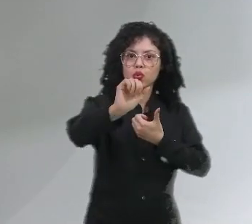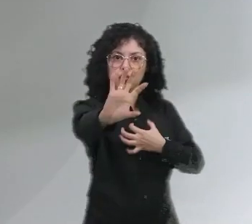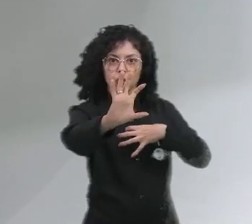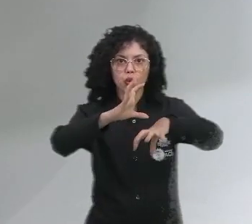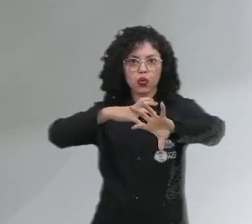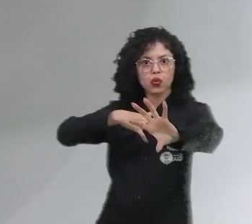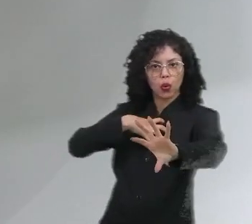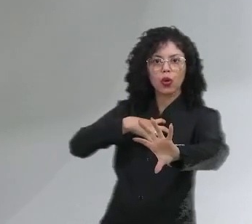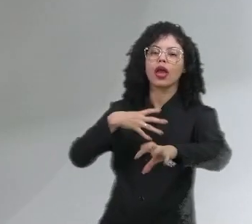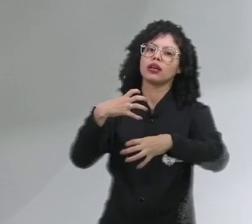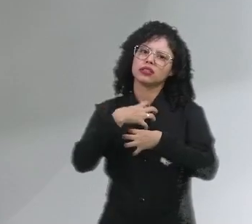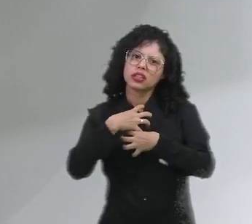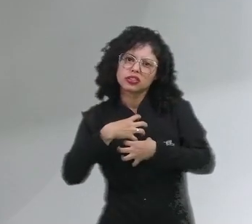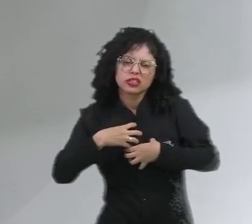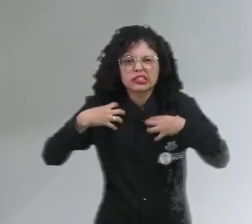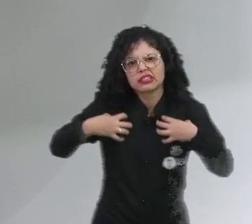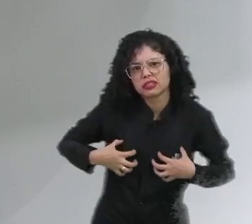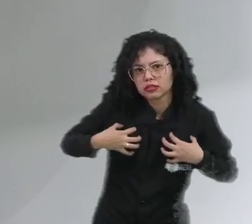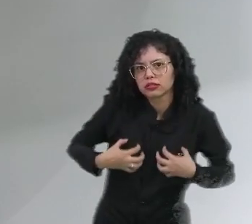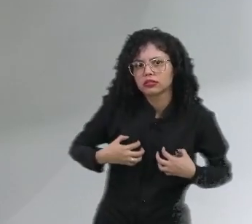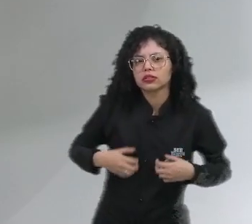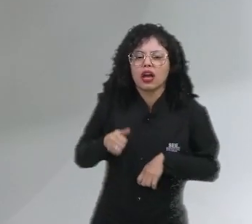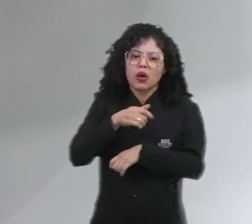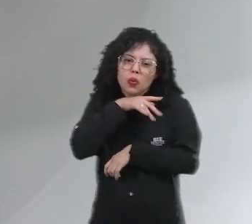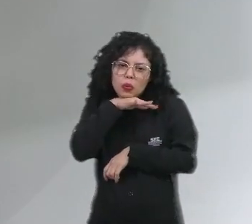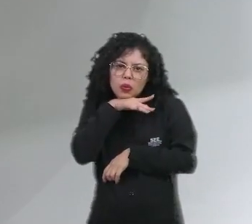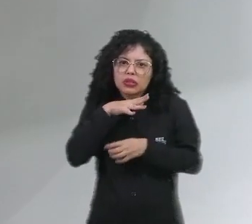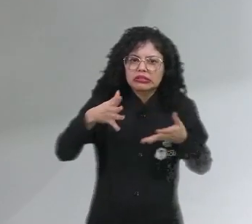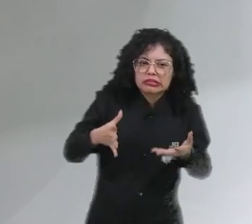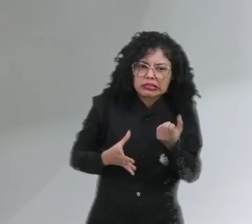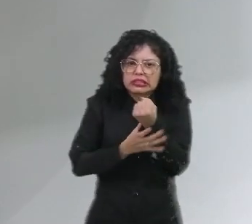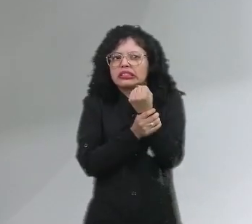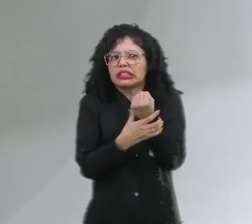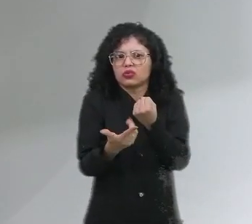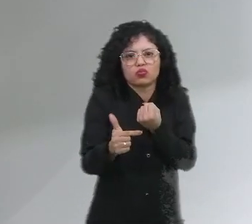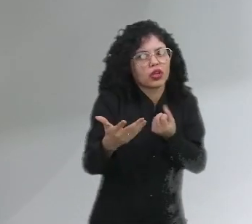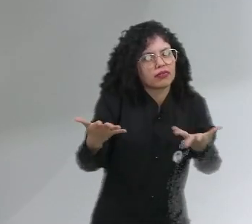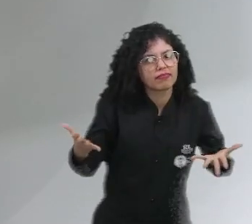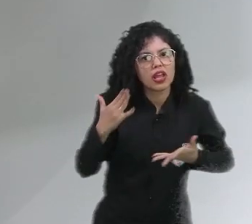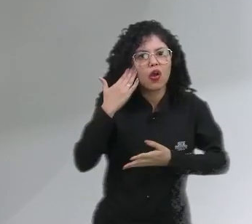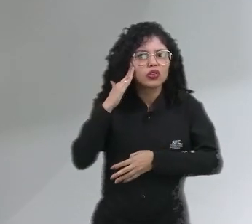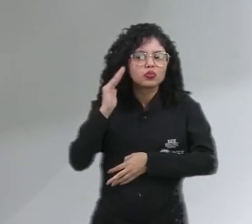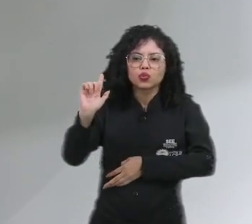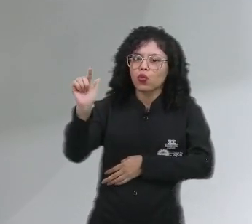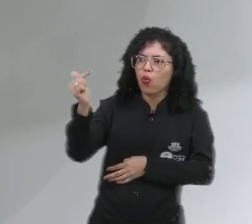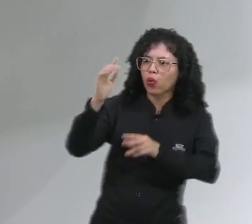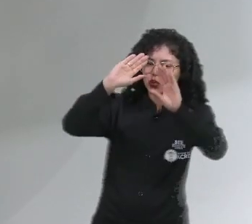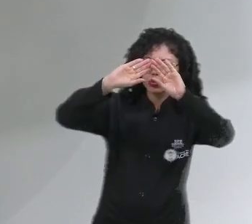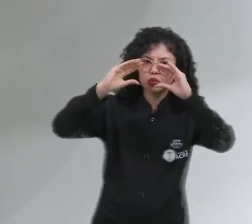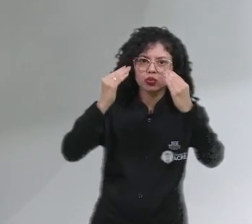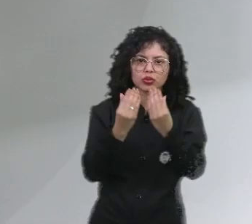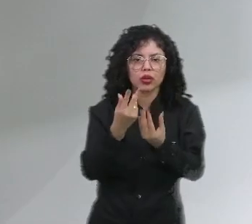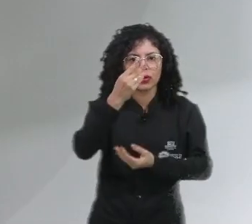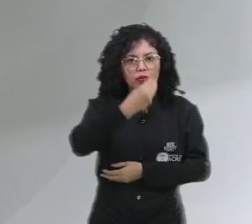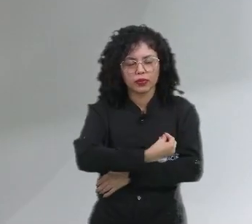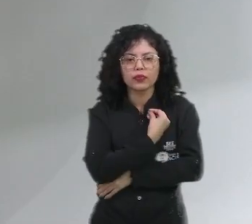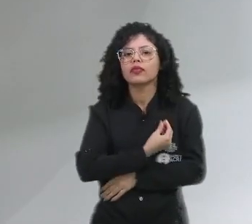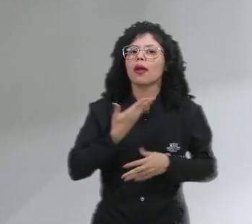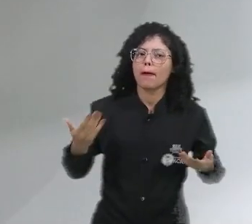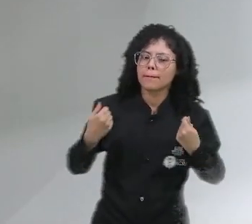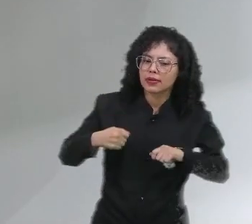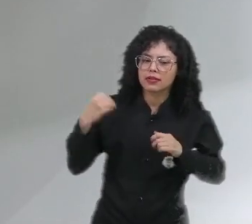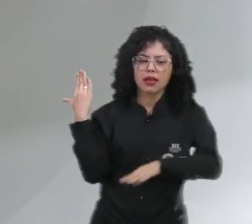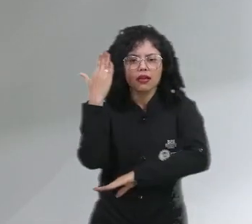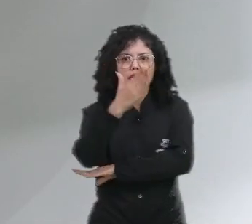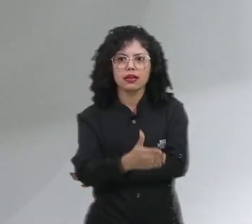questões em que a gente se sente um pouco mais fragilizados, inseguros, essa compreensão do ser, e aí aqui a gente vai entrar nesse aspecto